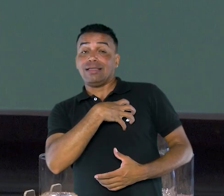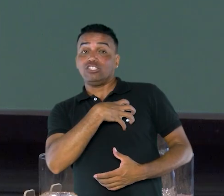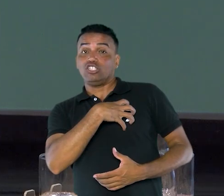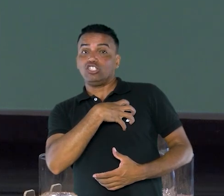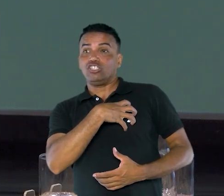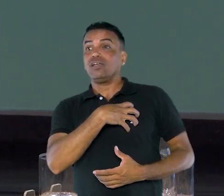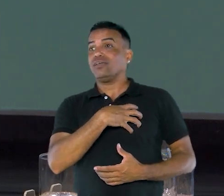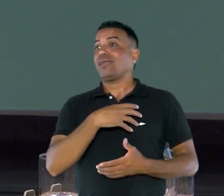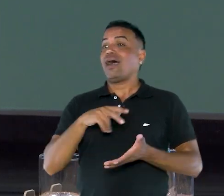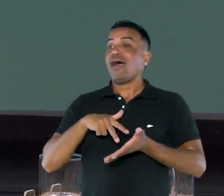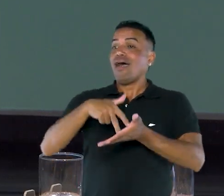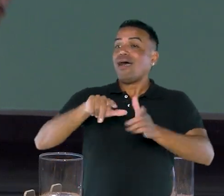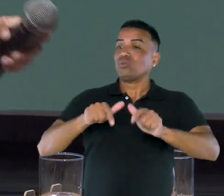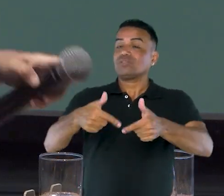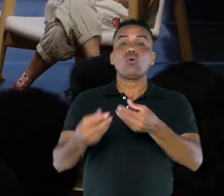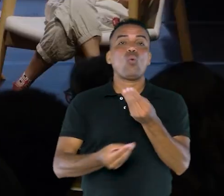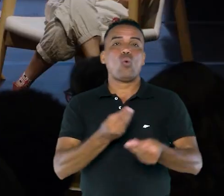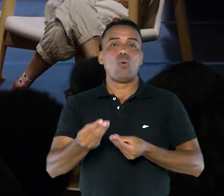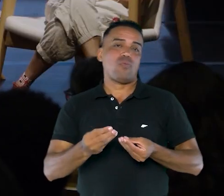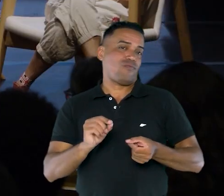as vias de atuação.